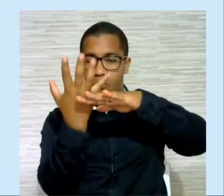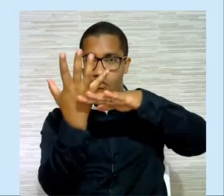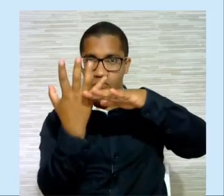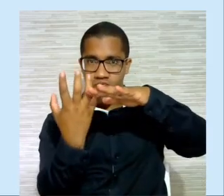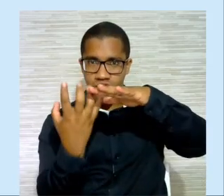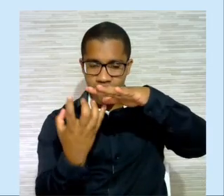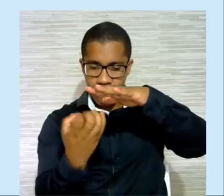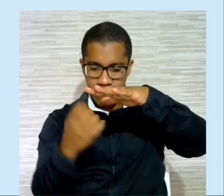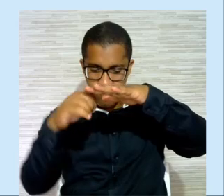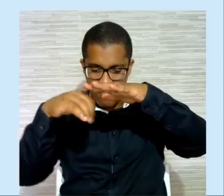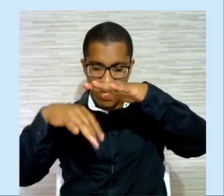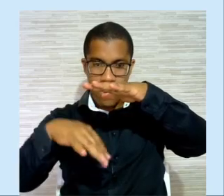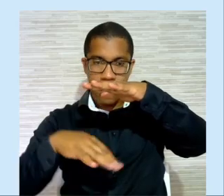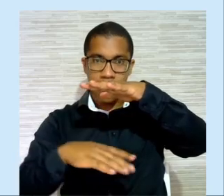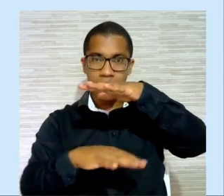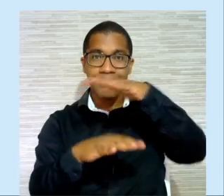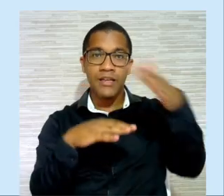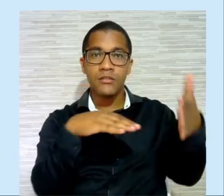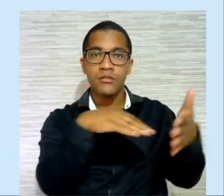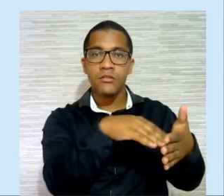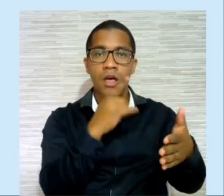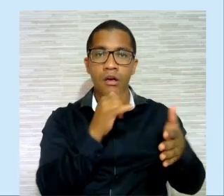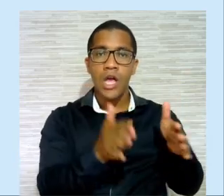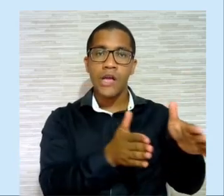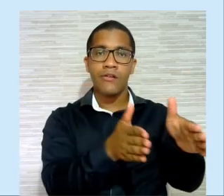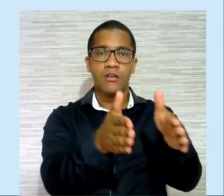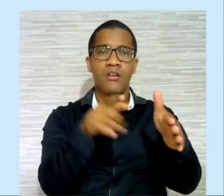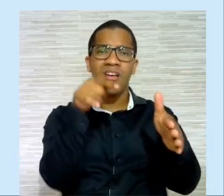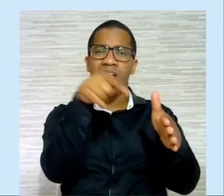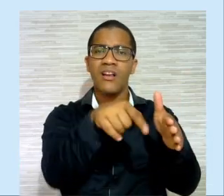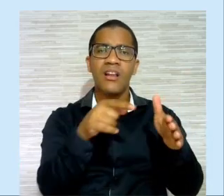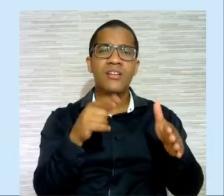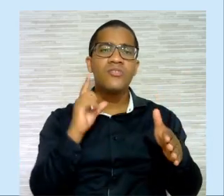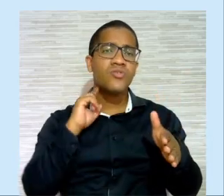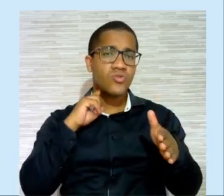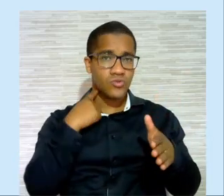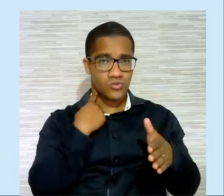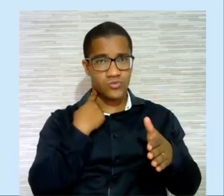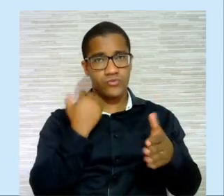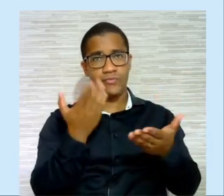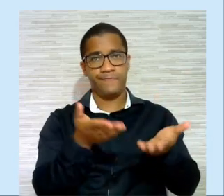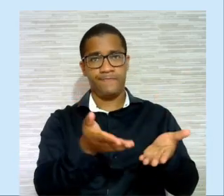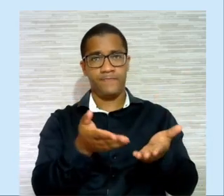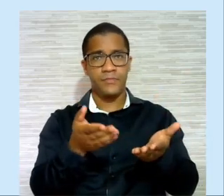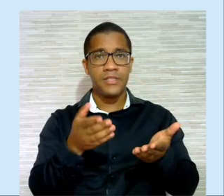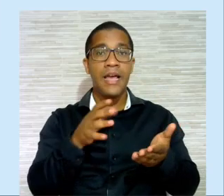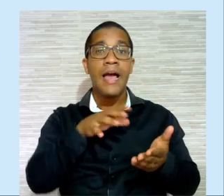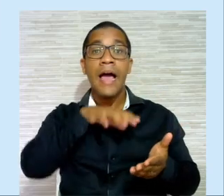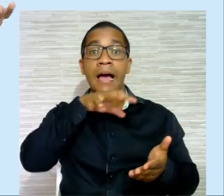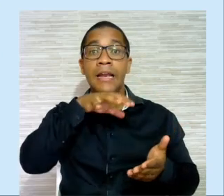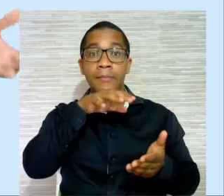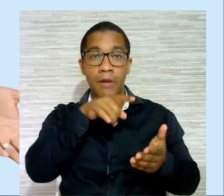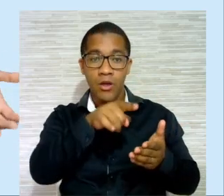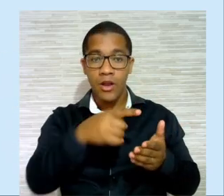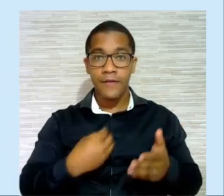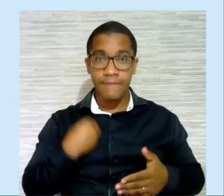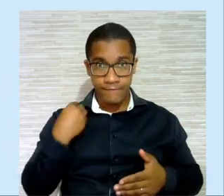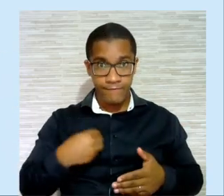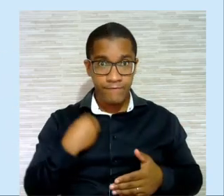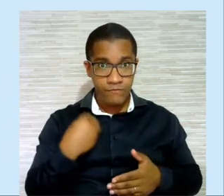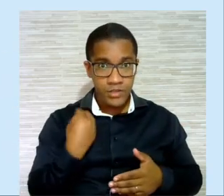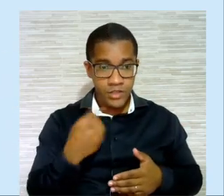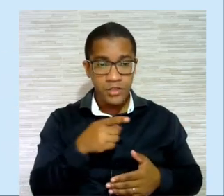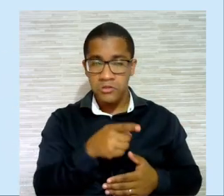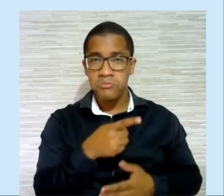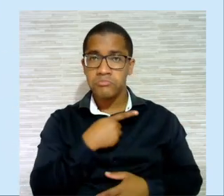dirigir até os leitos dos rios. E isso faz com que os rios fiquem cada vez mais contaminados e os animais que vivem nos rios